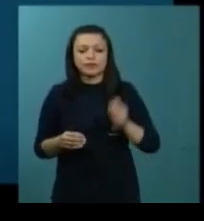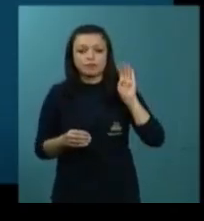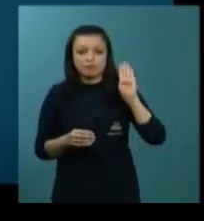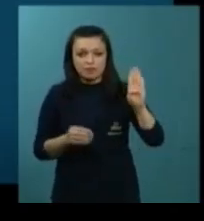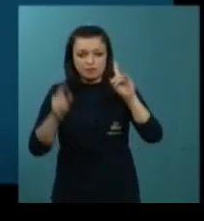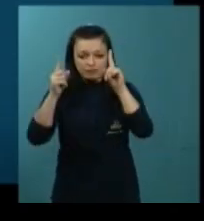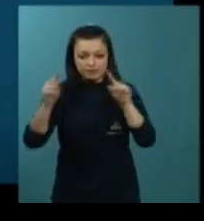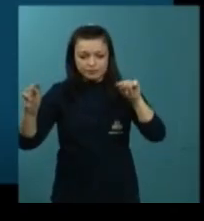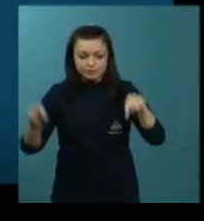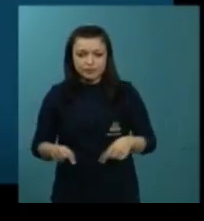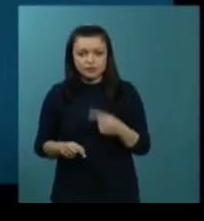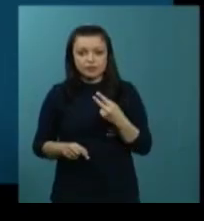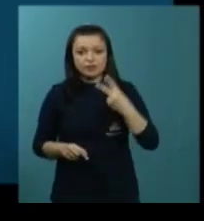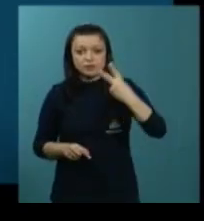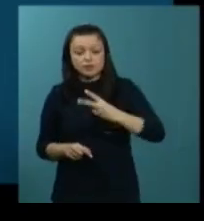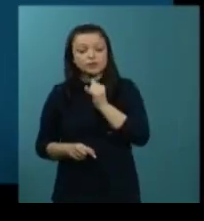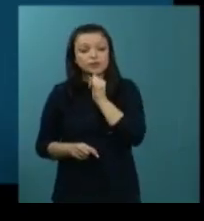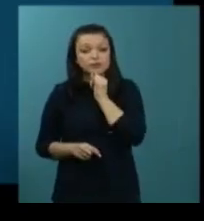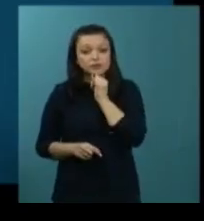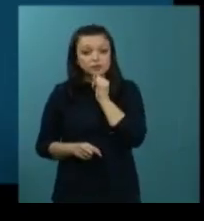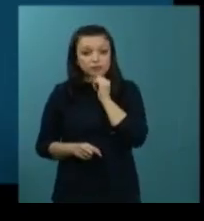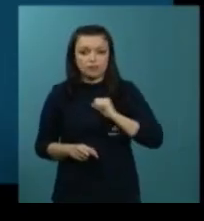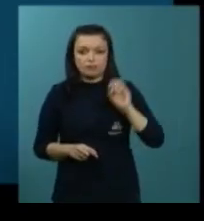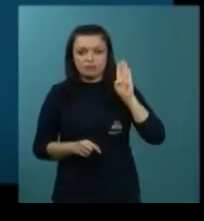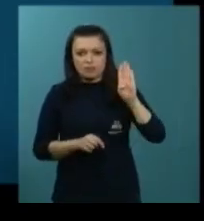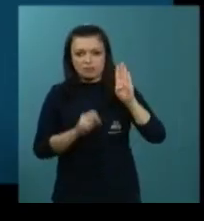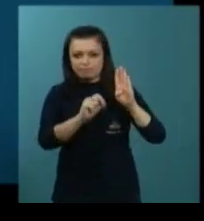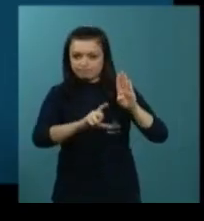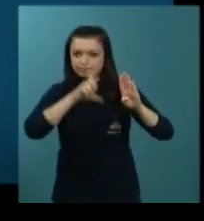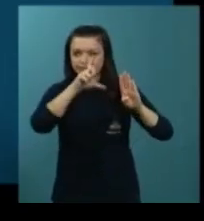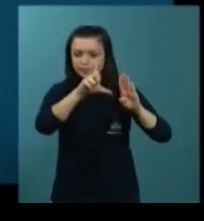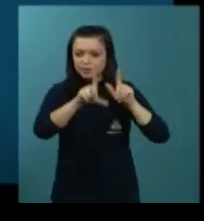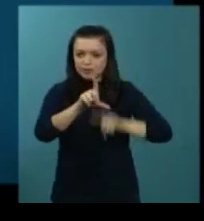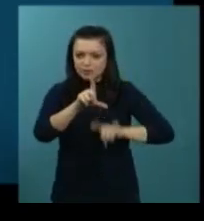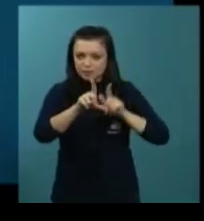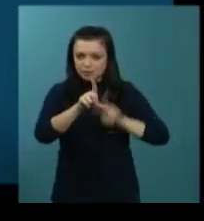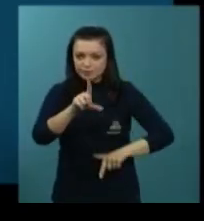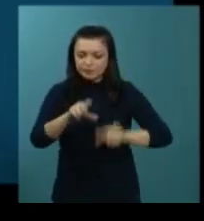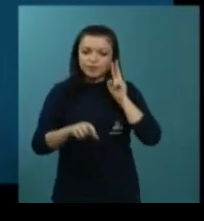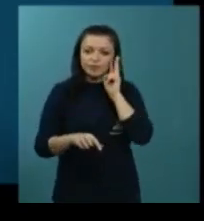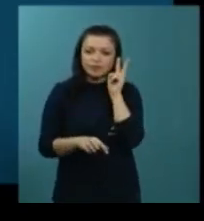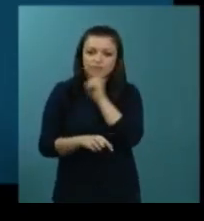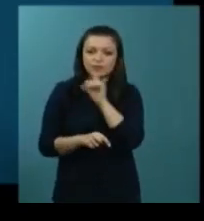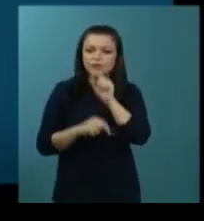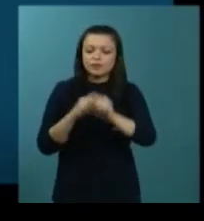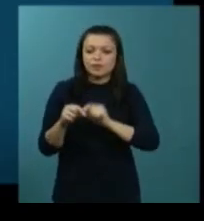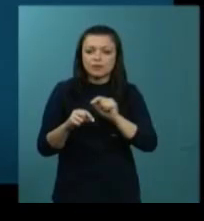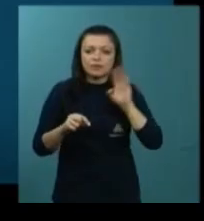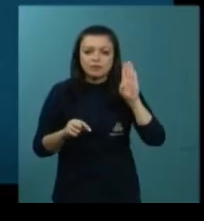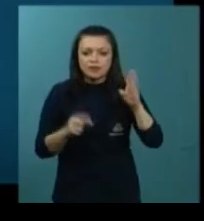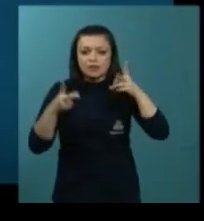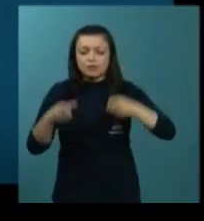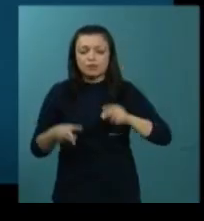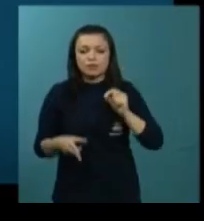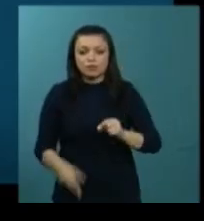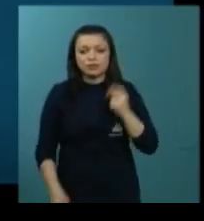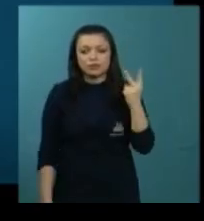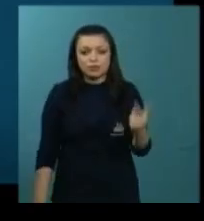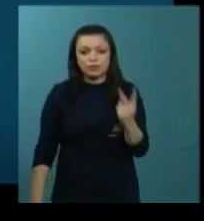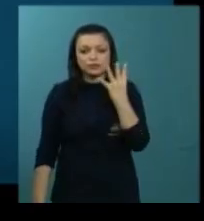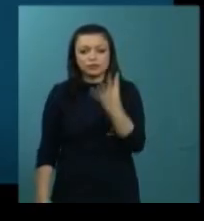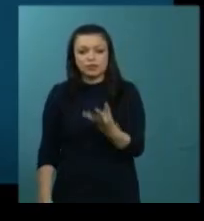de B, um B maiúsculo. E ele é igual a 2,